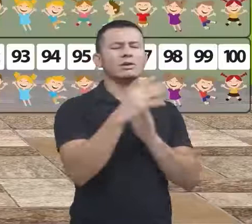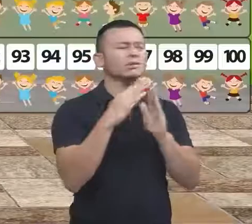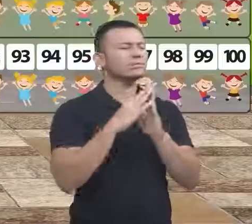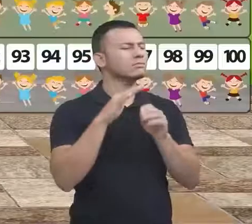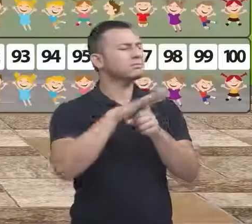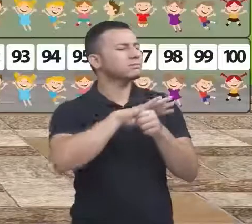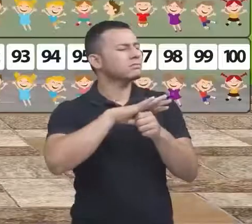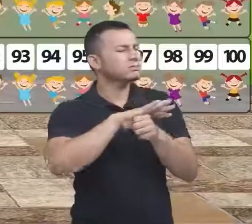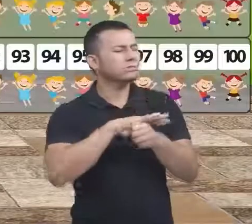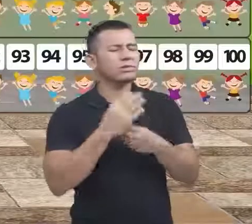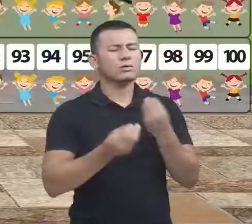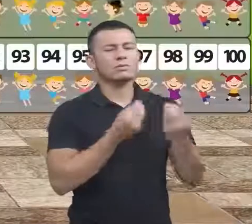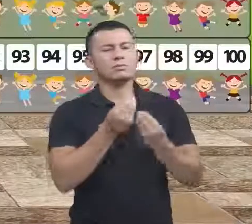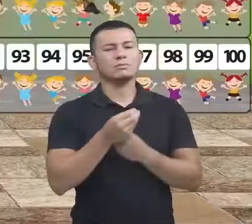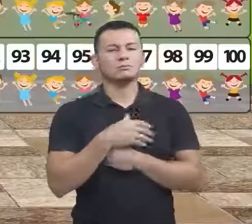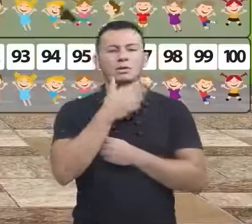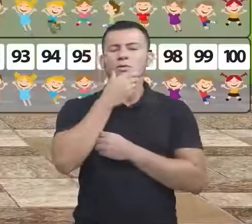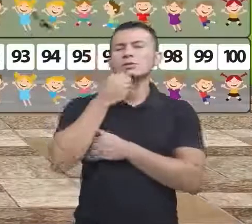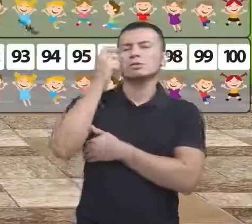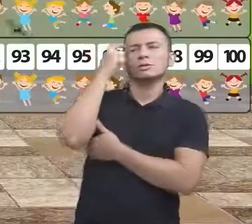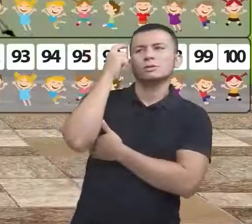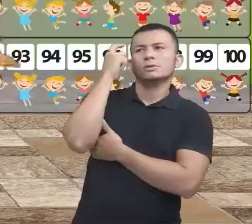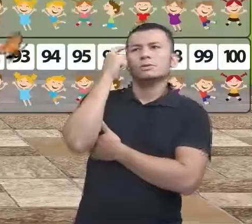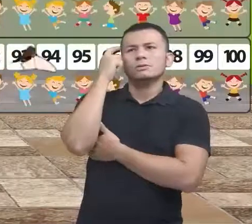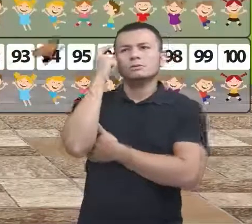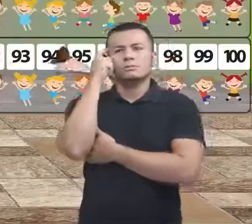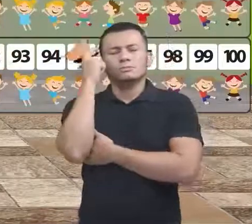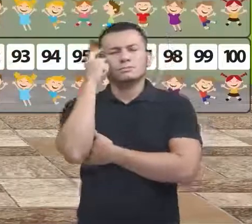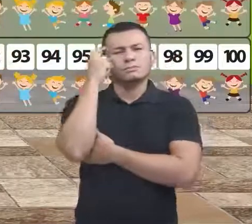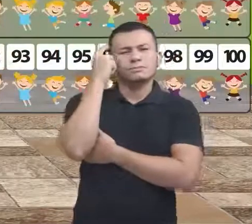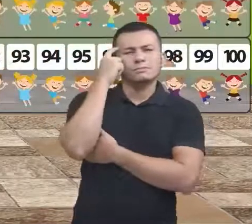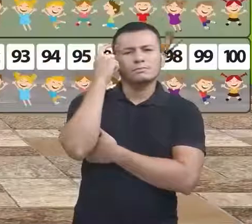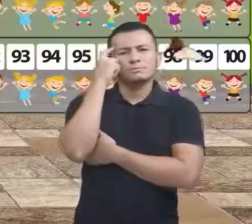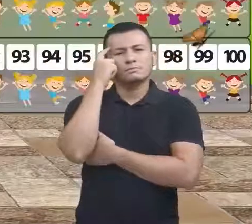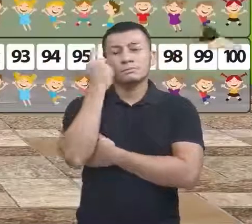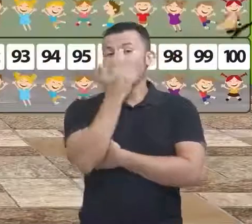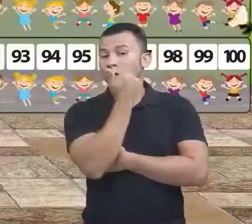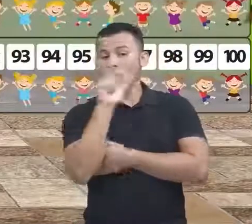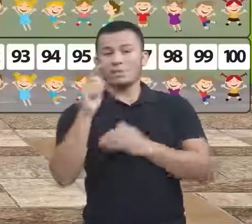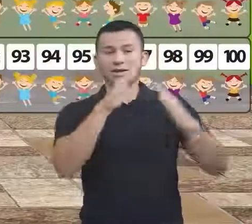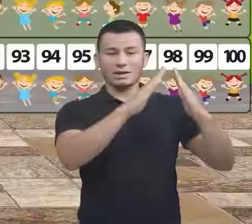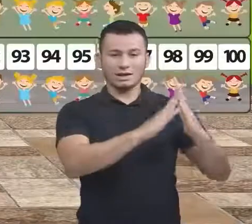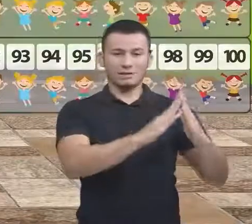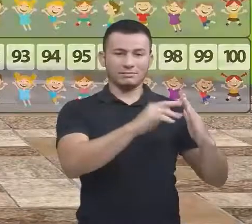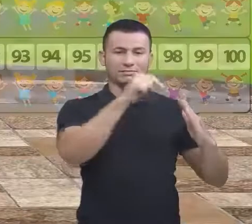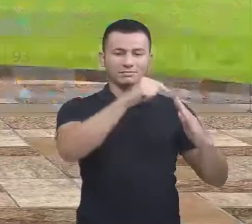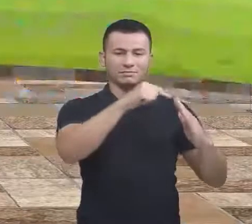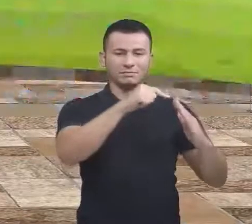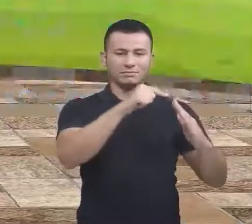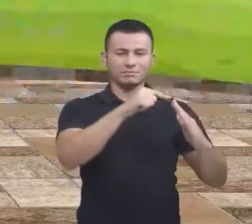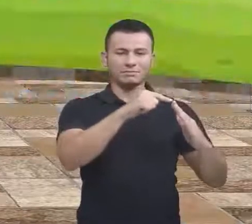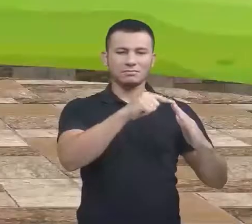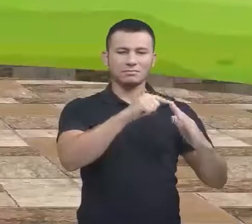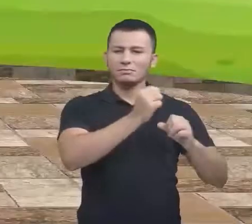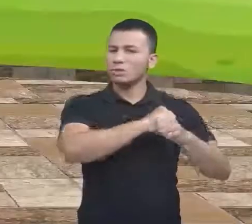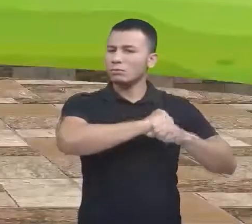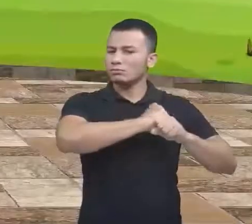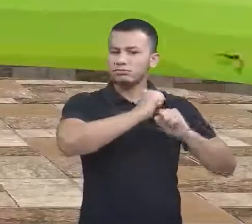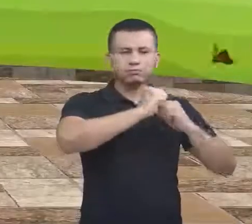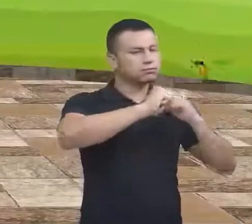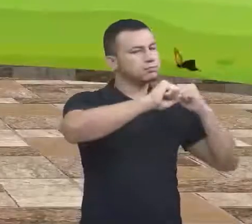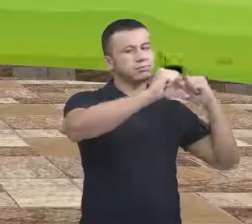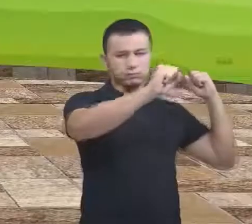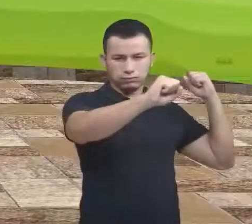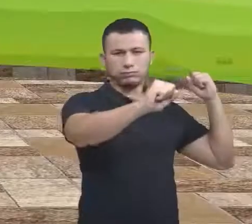aí ele pensou pensou fez outra casinha uma casinha já vem maior